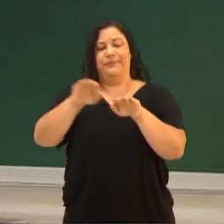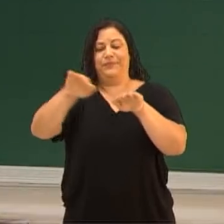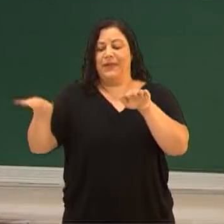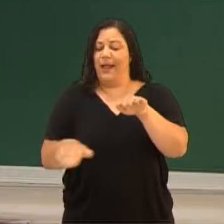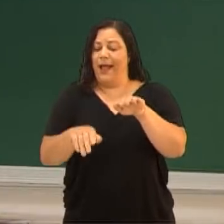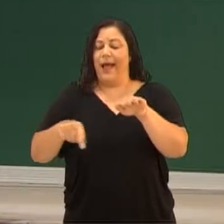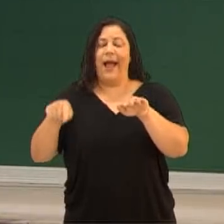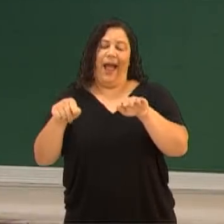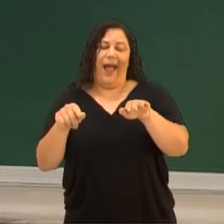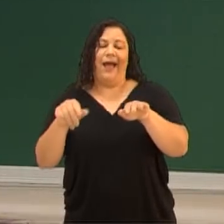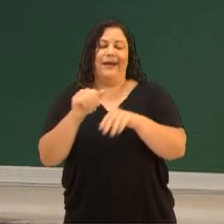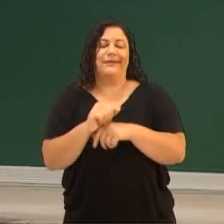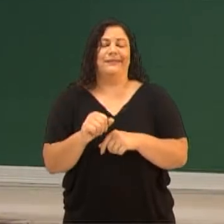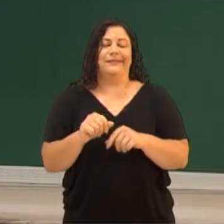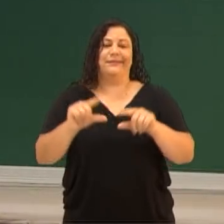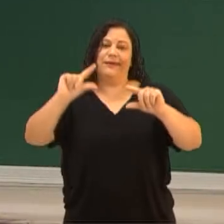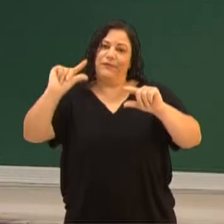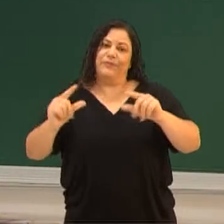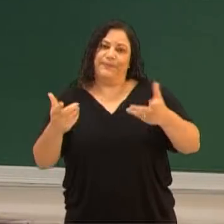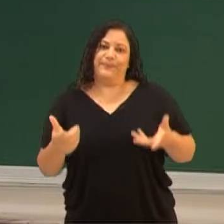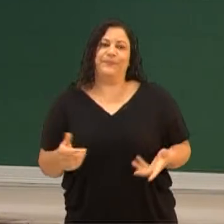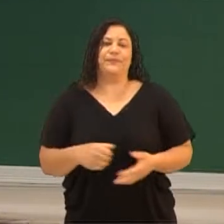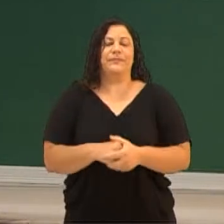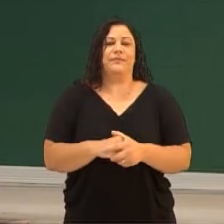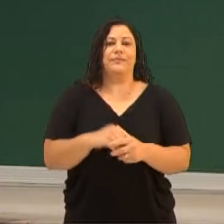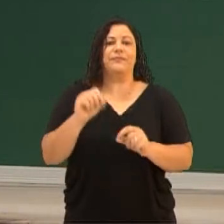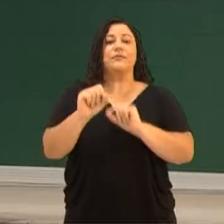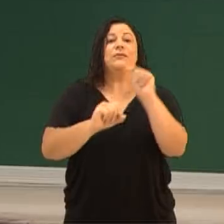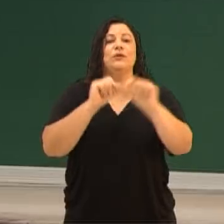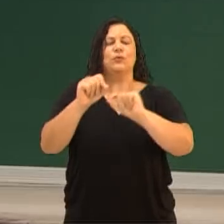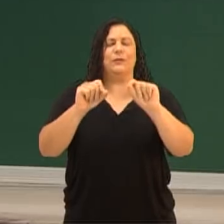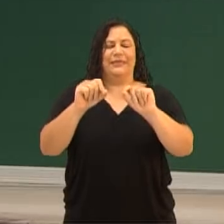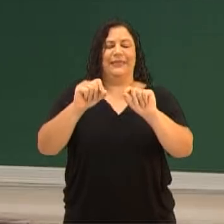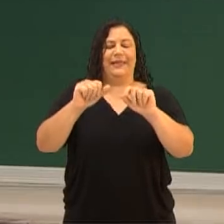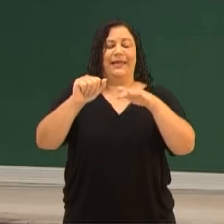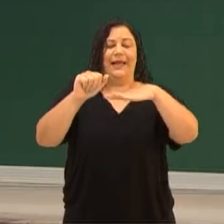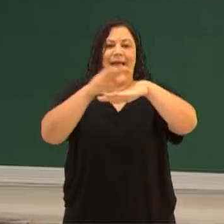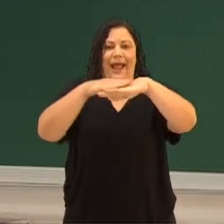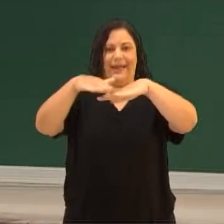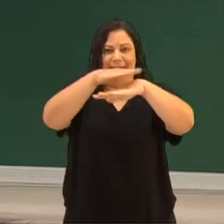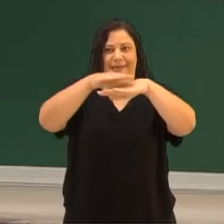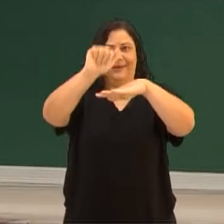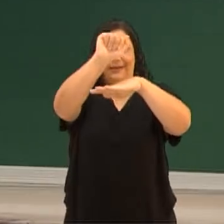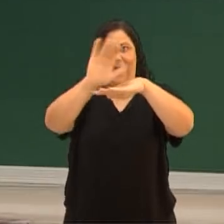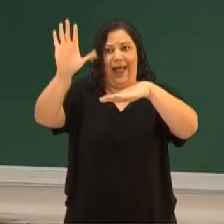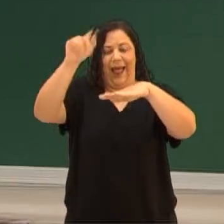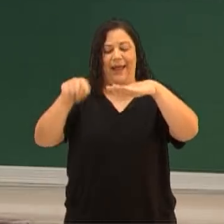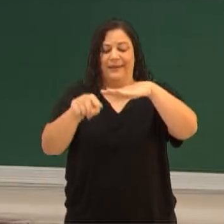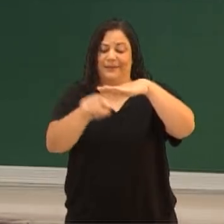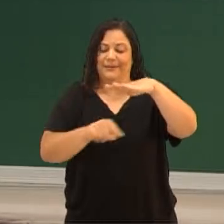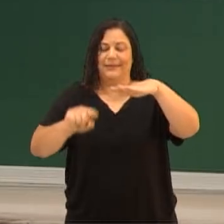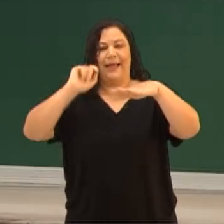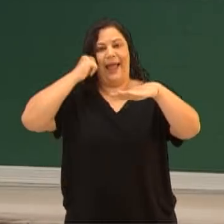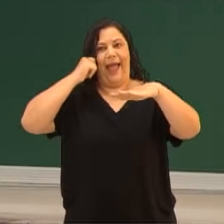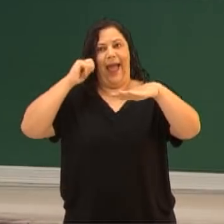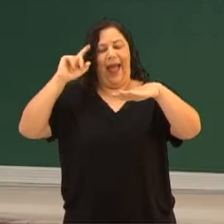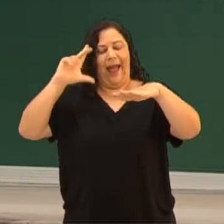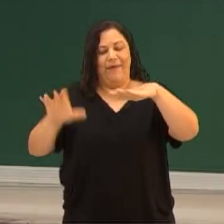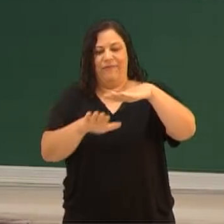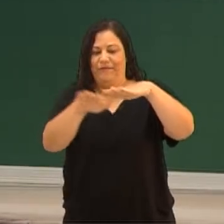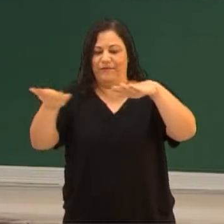A diversidade lá produtiva é muito grande, eles ficaram com 7,4%. O crescimento previsto, né? Essas